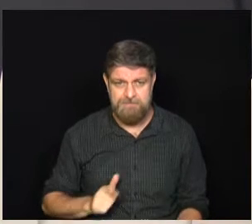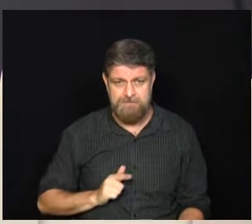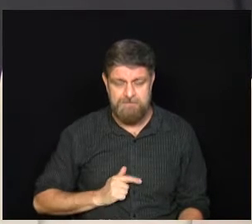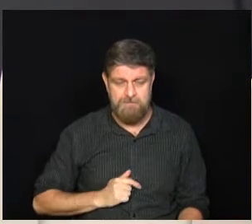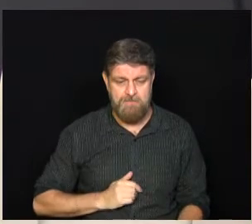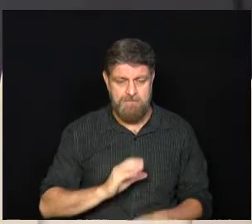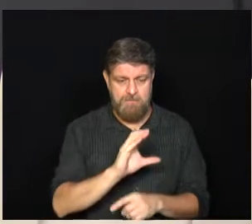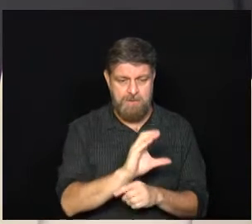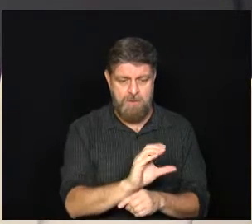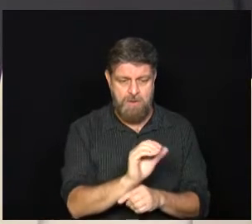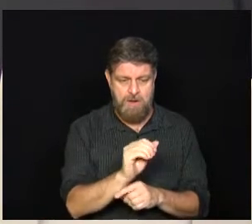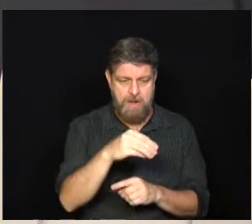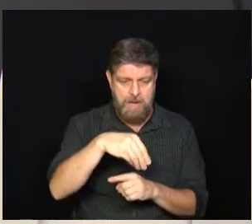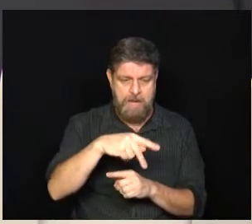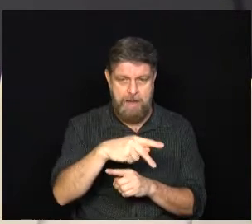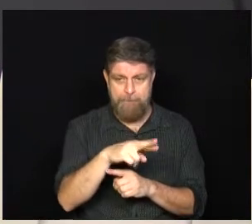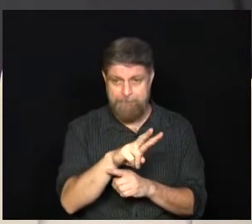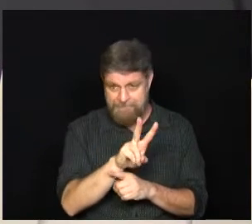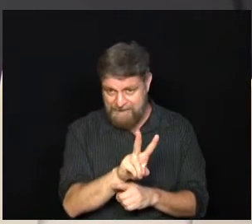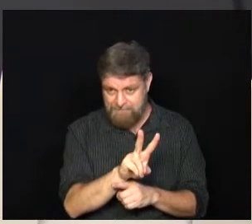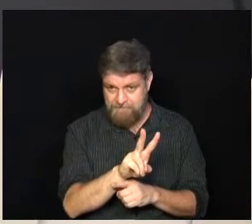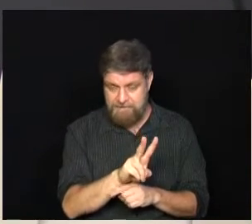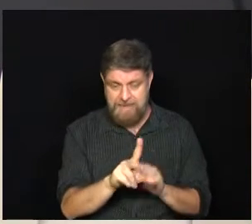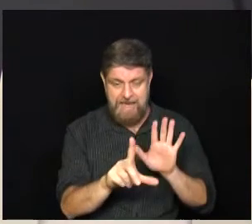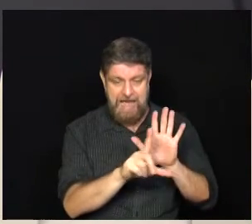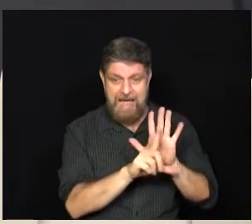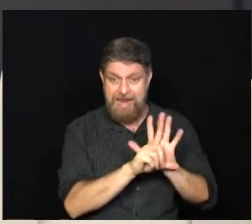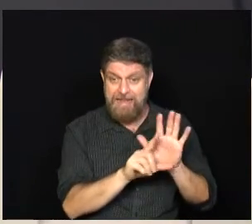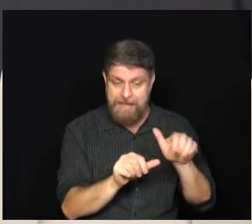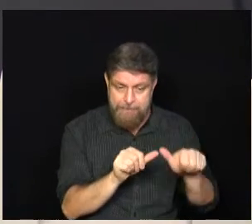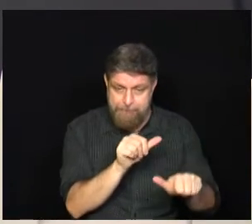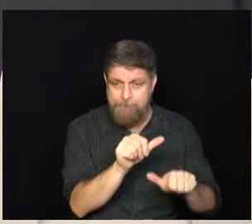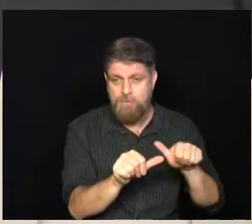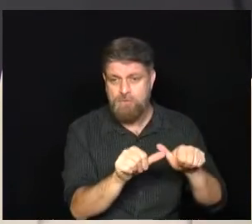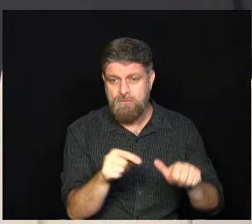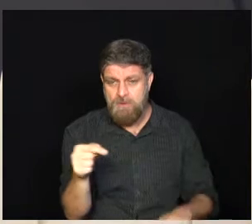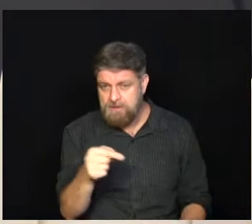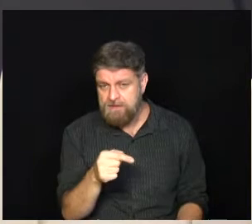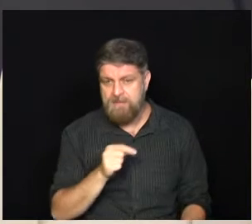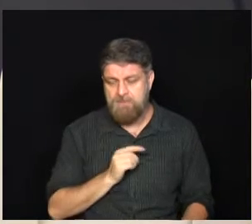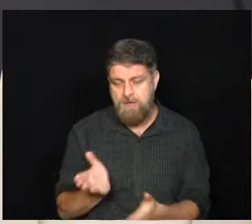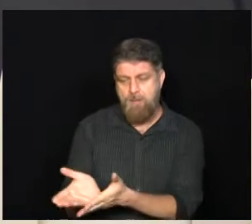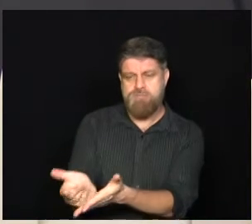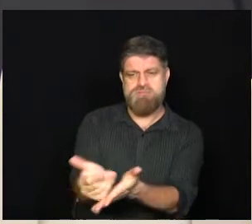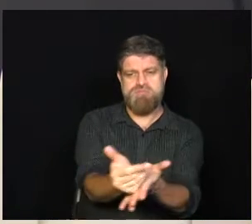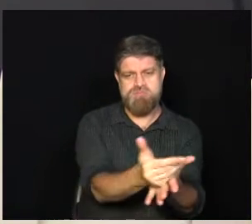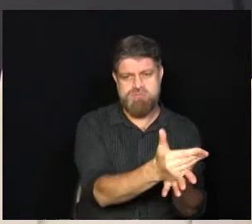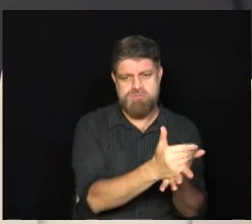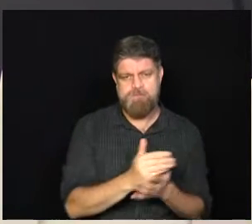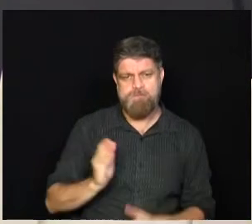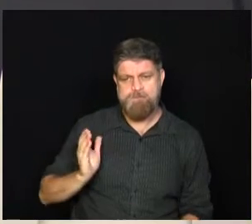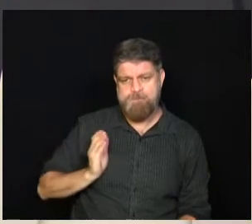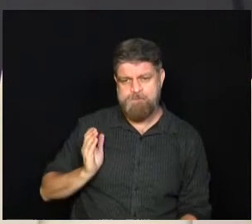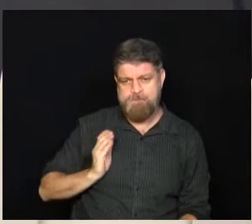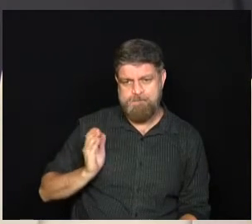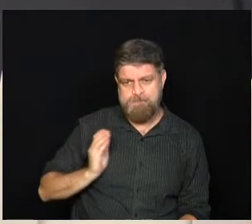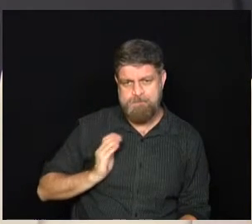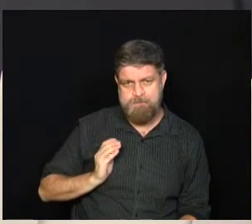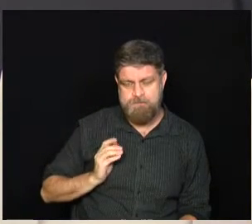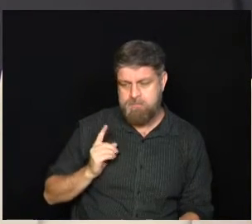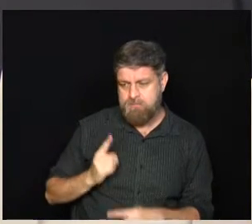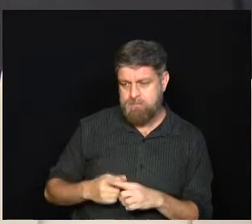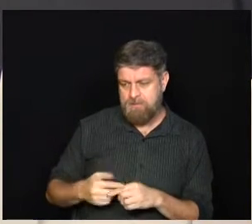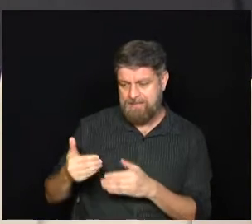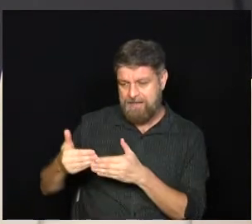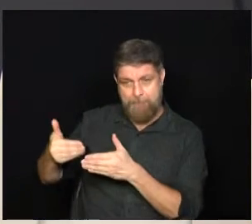Camprev, na lei do Camprev, da compra de vidas, isso aumenta os recursos do Camprev. Não só em função da compra de vida,